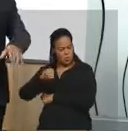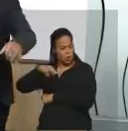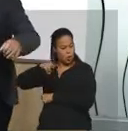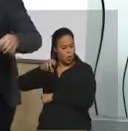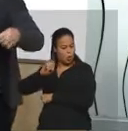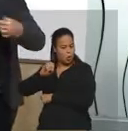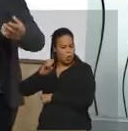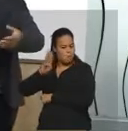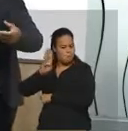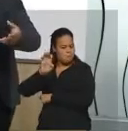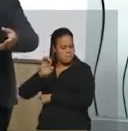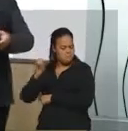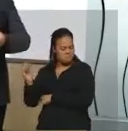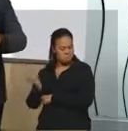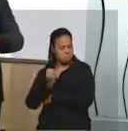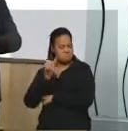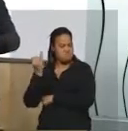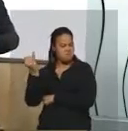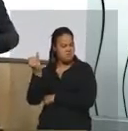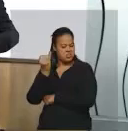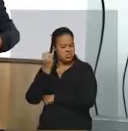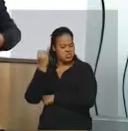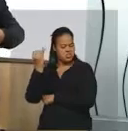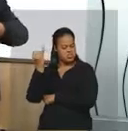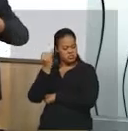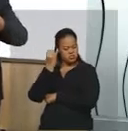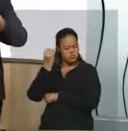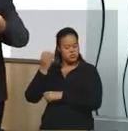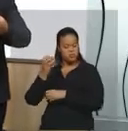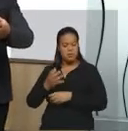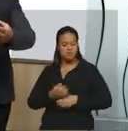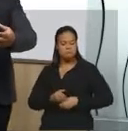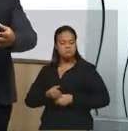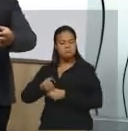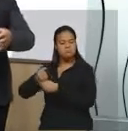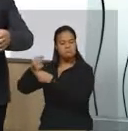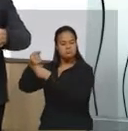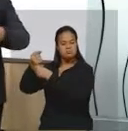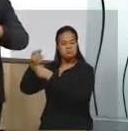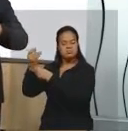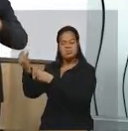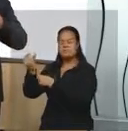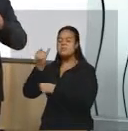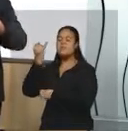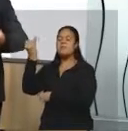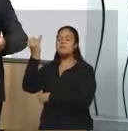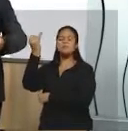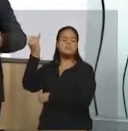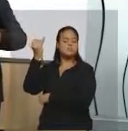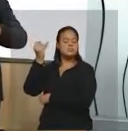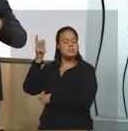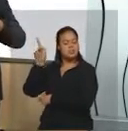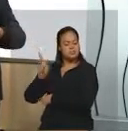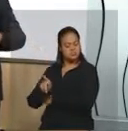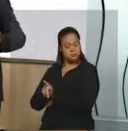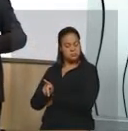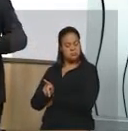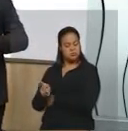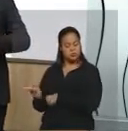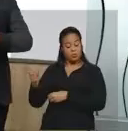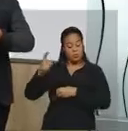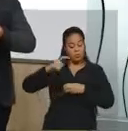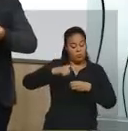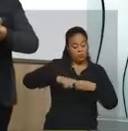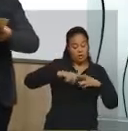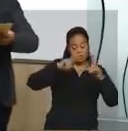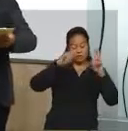anos e que ele premia as pessoas que tiveram um grande destaque, que tiveram ações voltadas